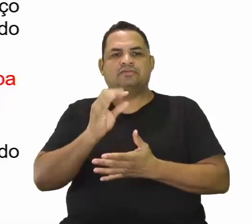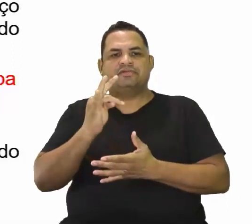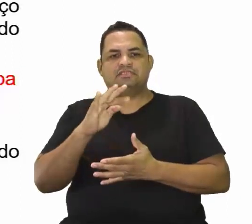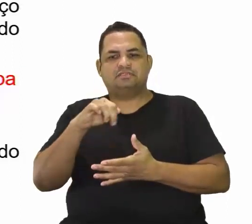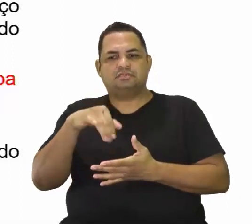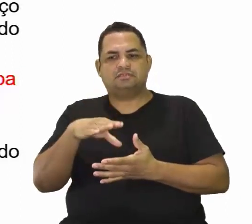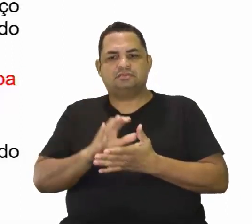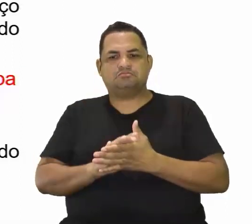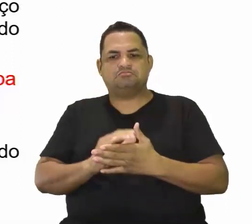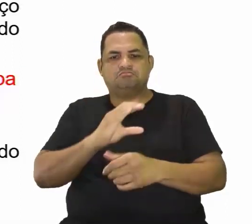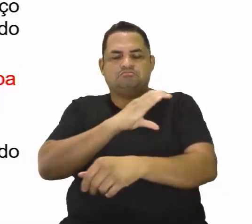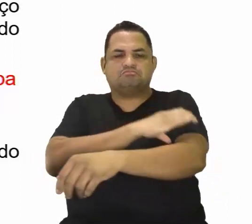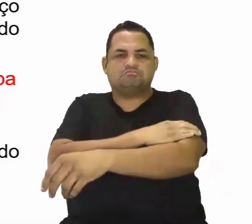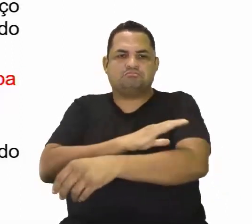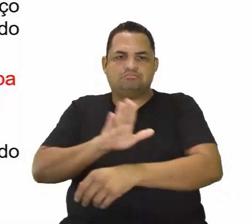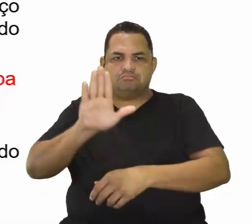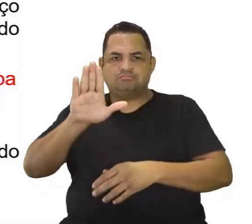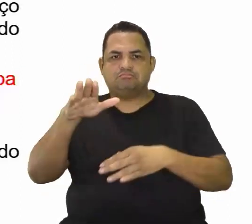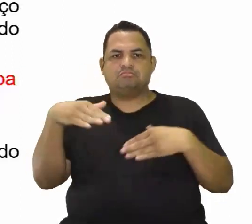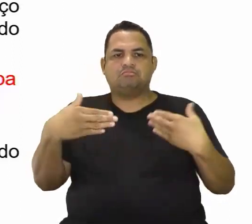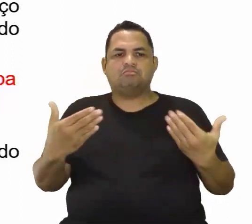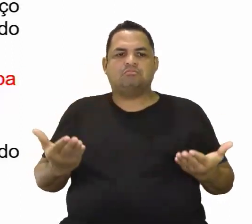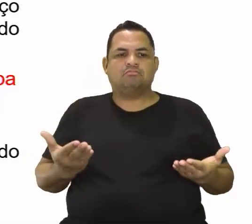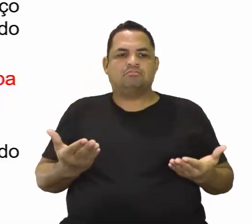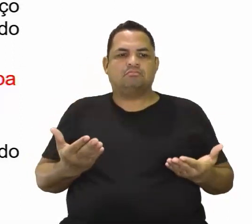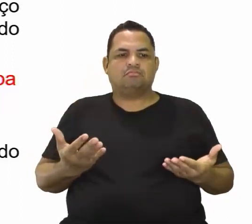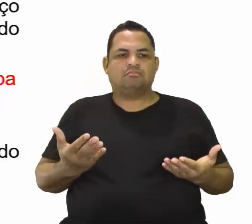fascismo? Aí vem dizendo aqui,